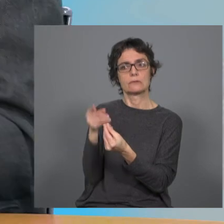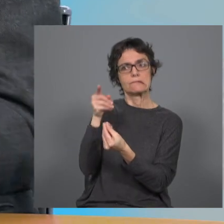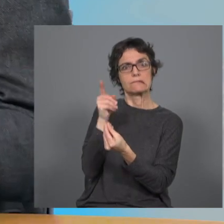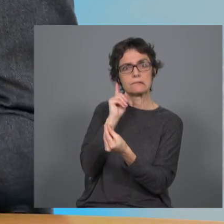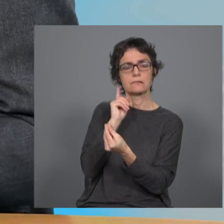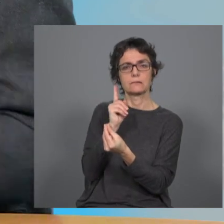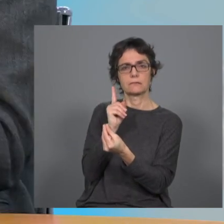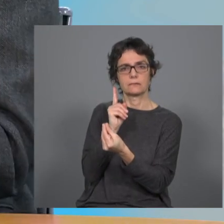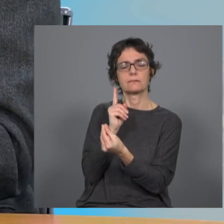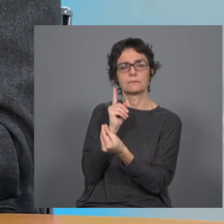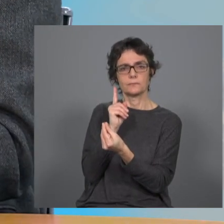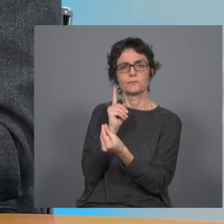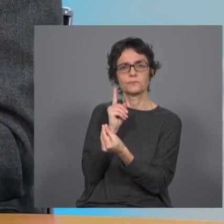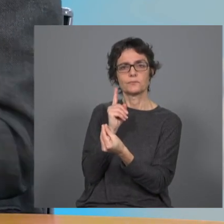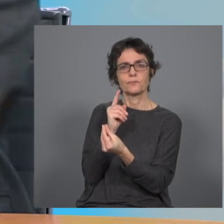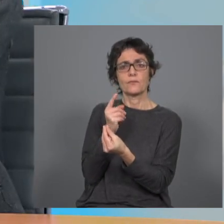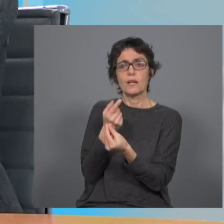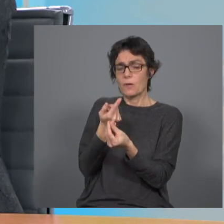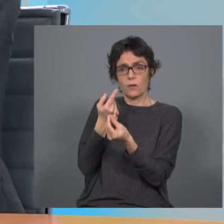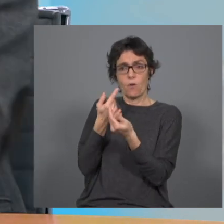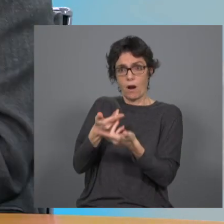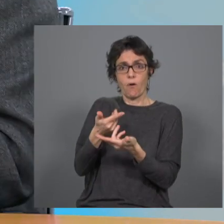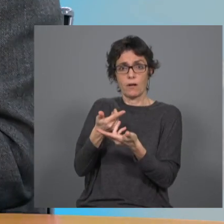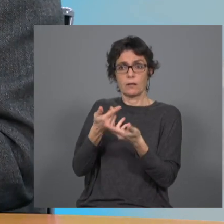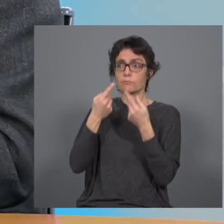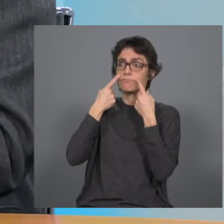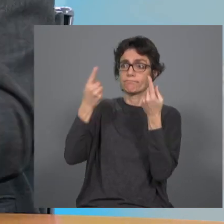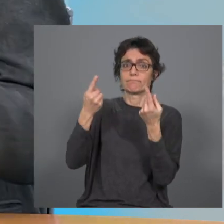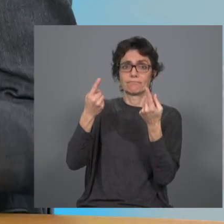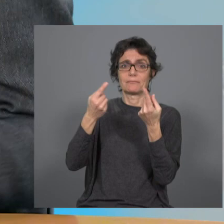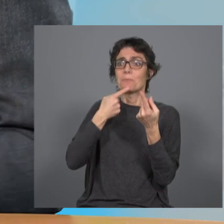pública, para o espaço público, esta nossa condição frágil, que hoje como o Henrique dizia muito bem,